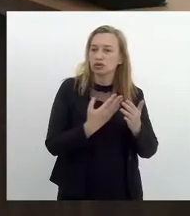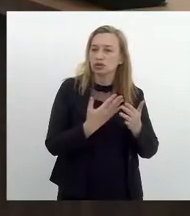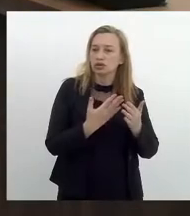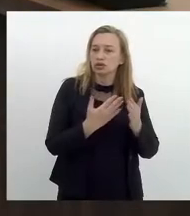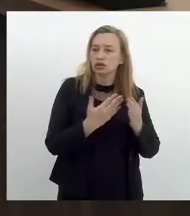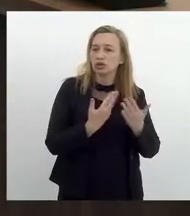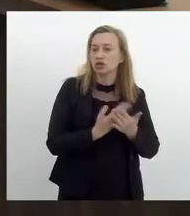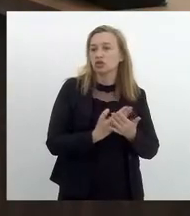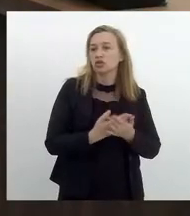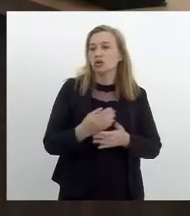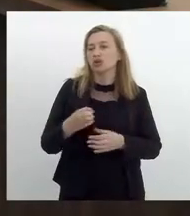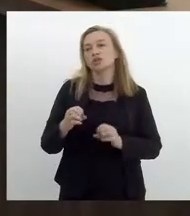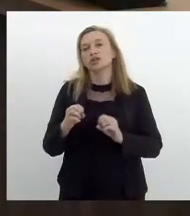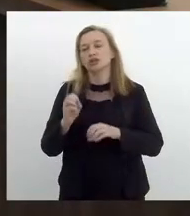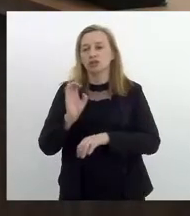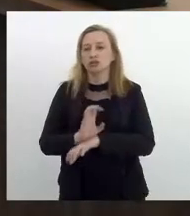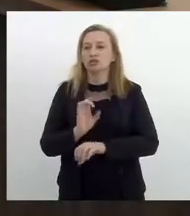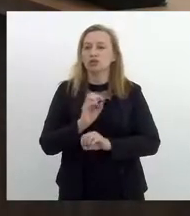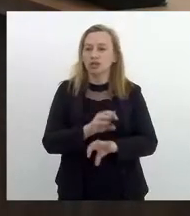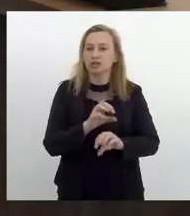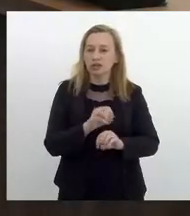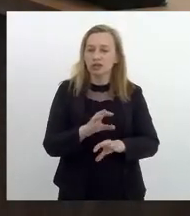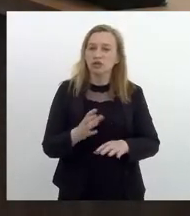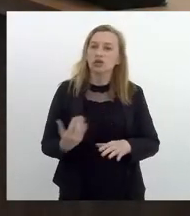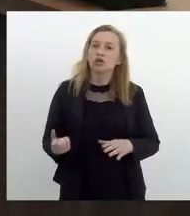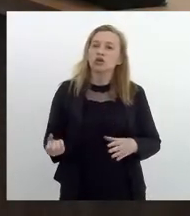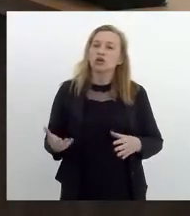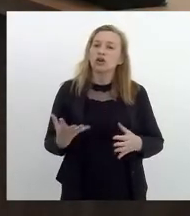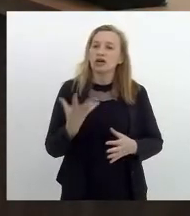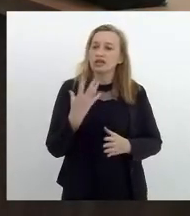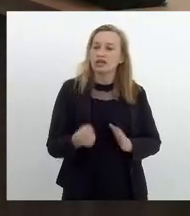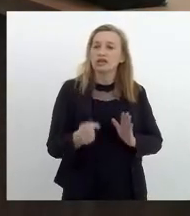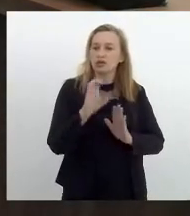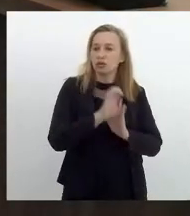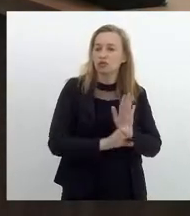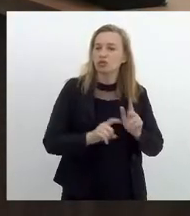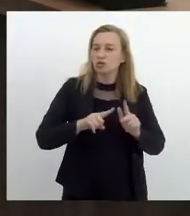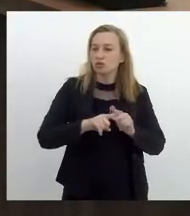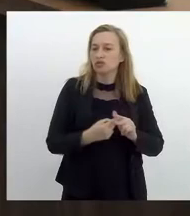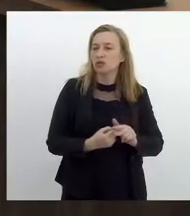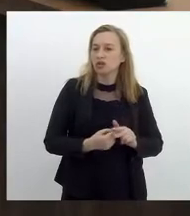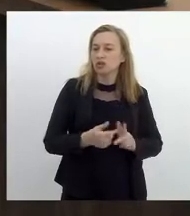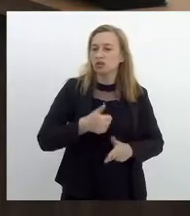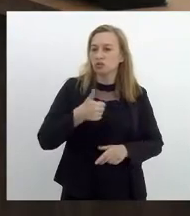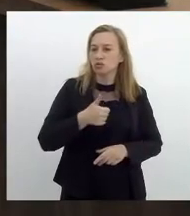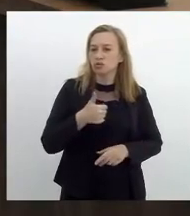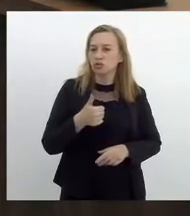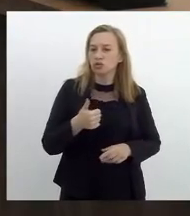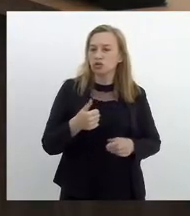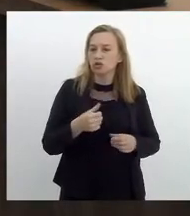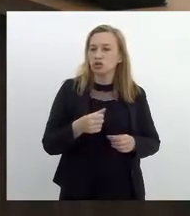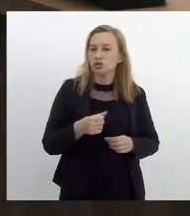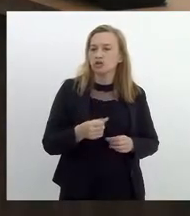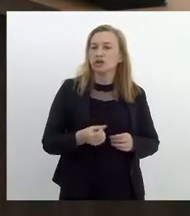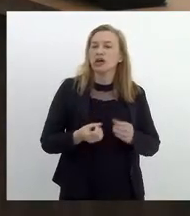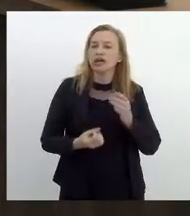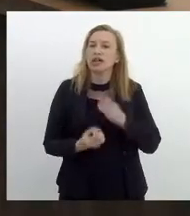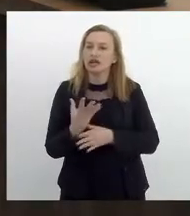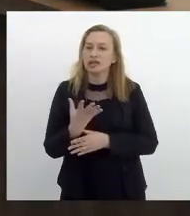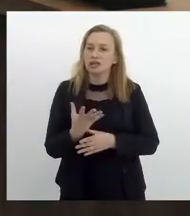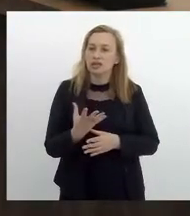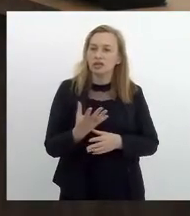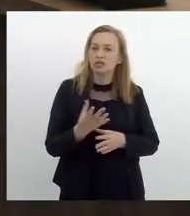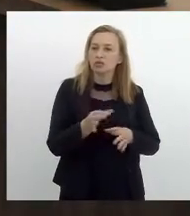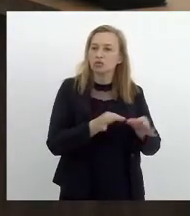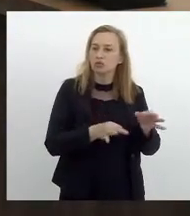Então, o parecer é favorável com emendas. A emenda 1, modificando a emenda, transformando em dispõe sobre a criação do programa